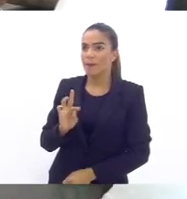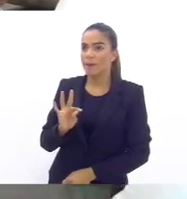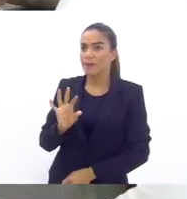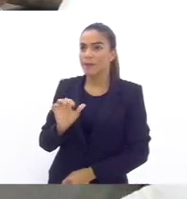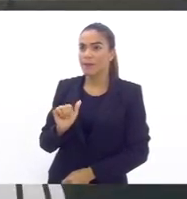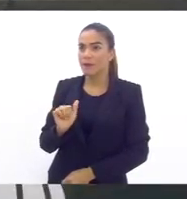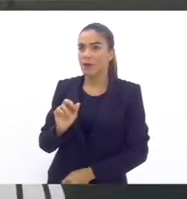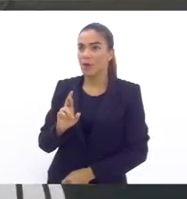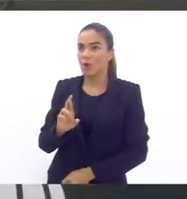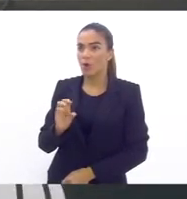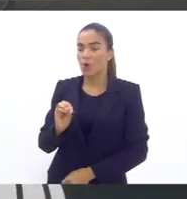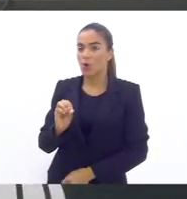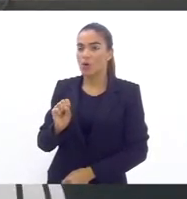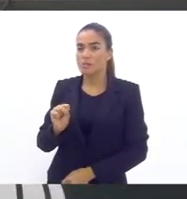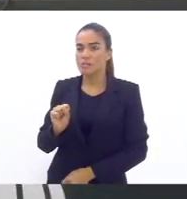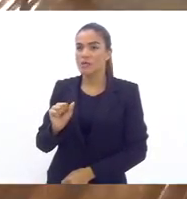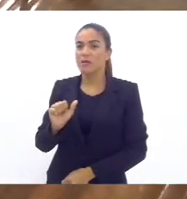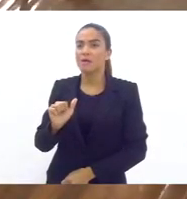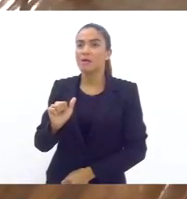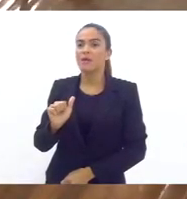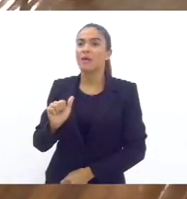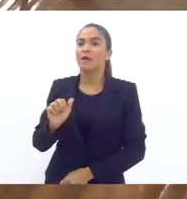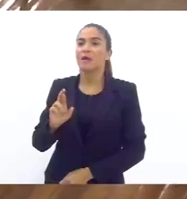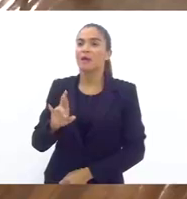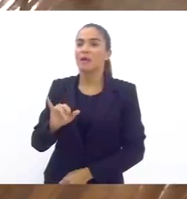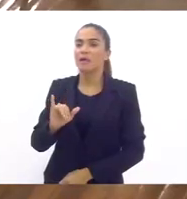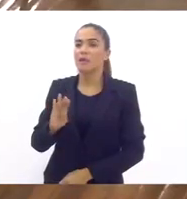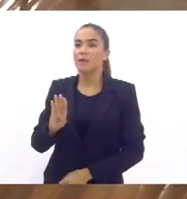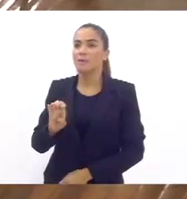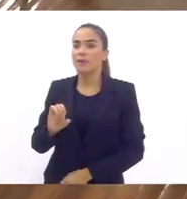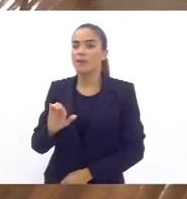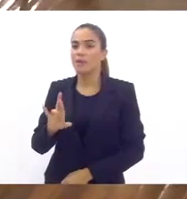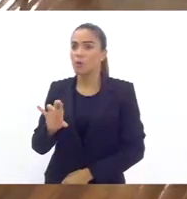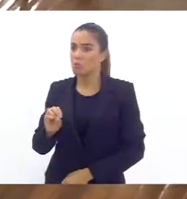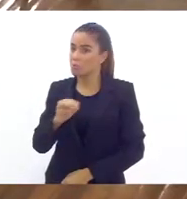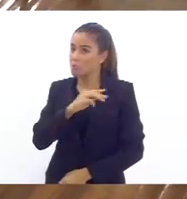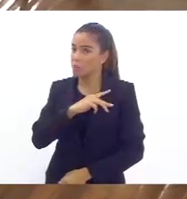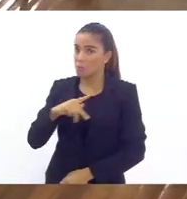Ministério Público muito importante tá conosco